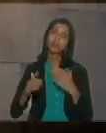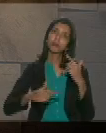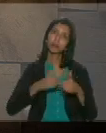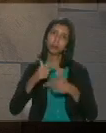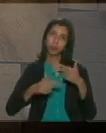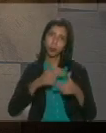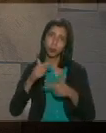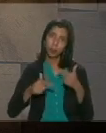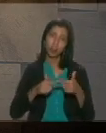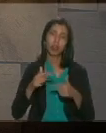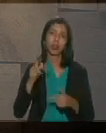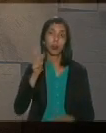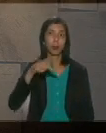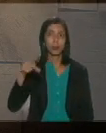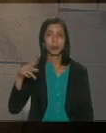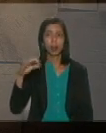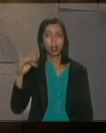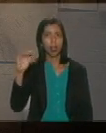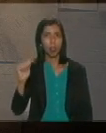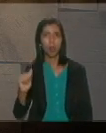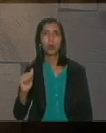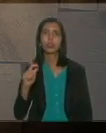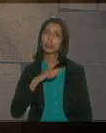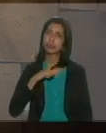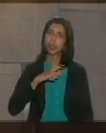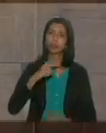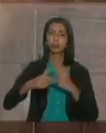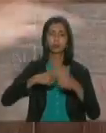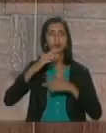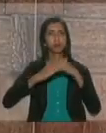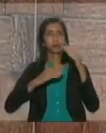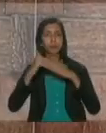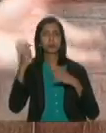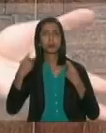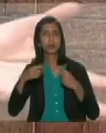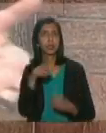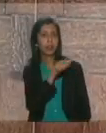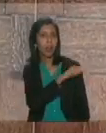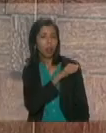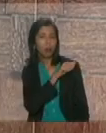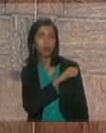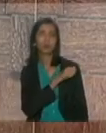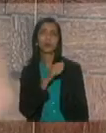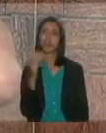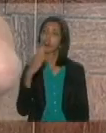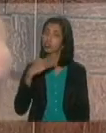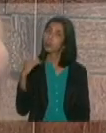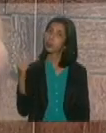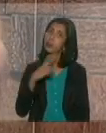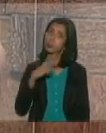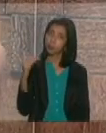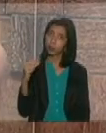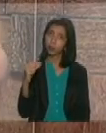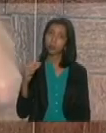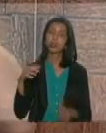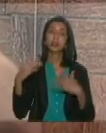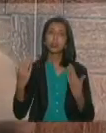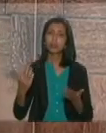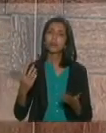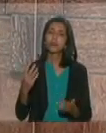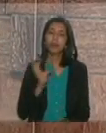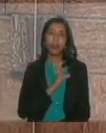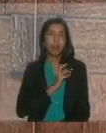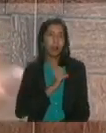A Carlota sempre que tinha um trabalho mais profissional, que o grupo ia, ela precisava de alunas da turma profissional, ela me chamava. Então, assim, eu